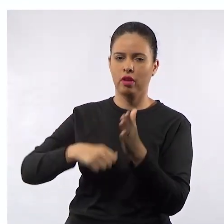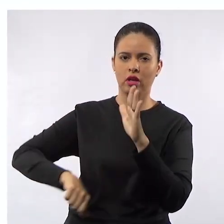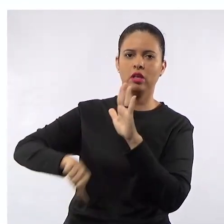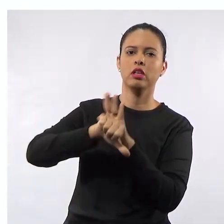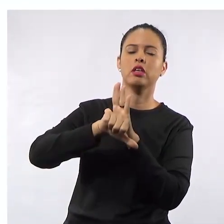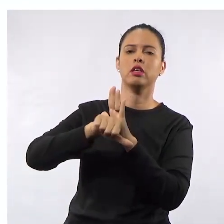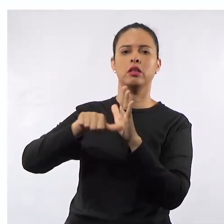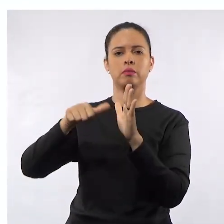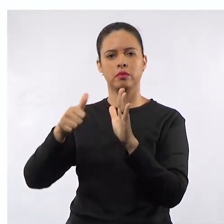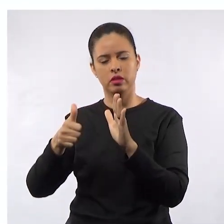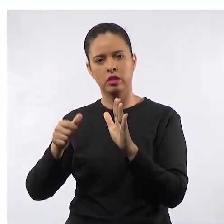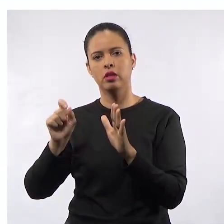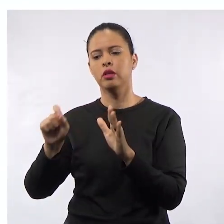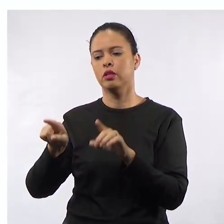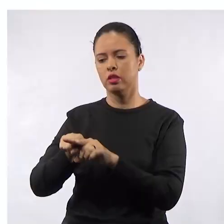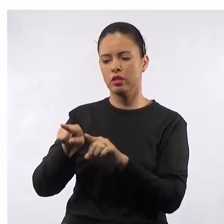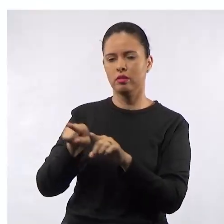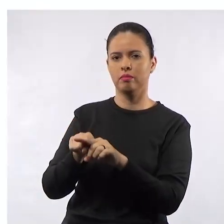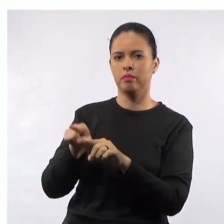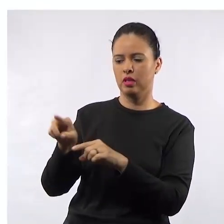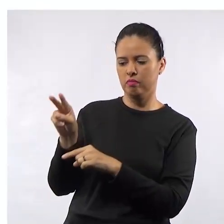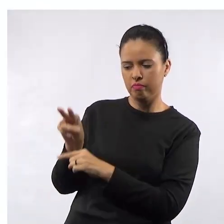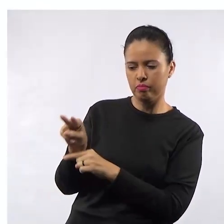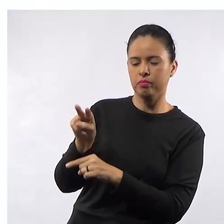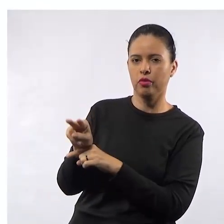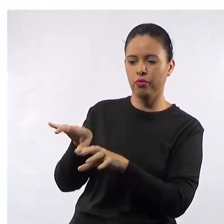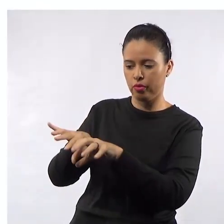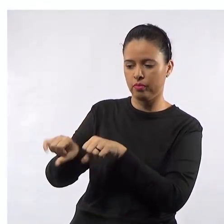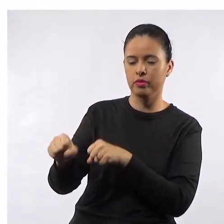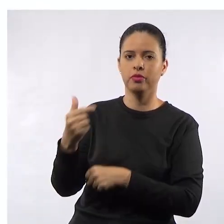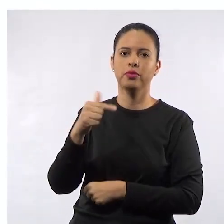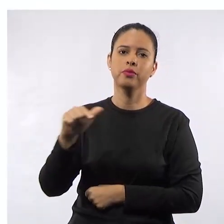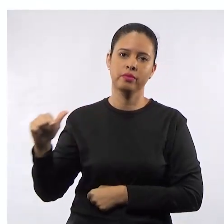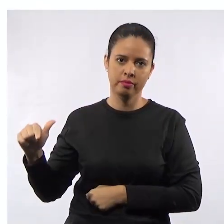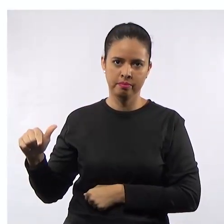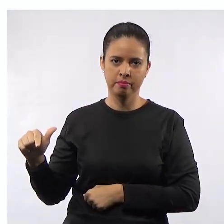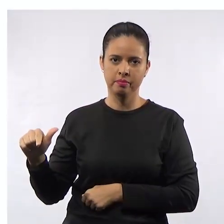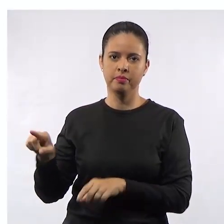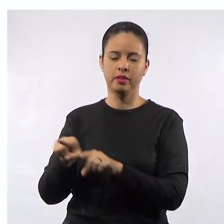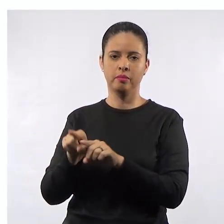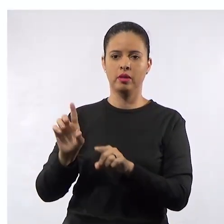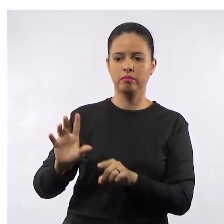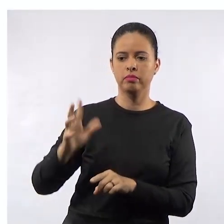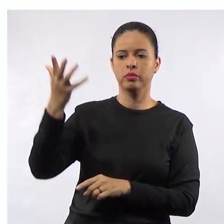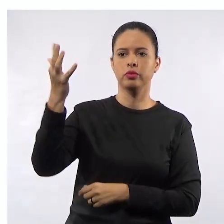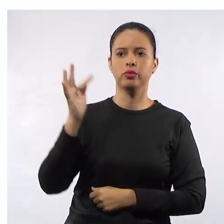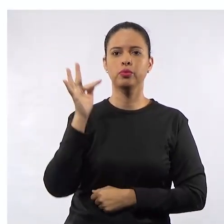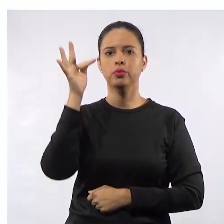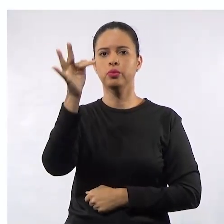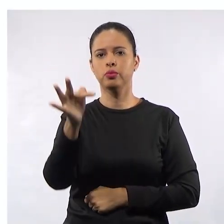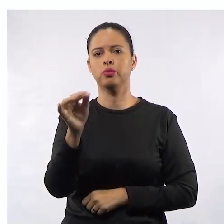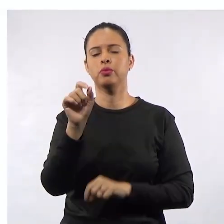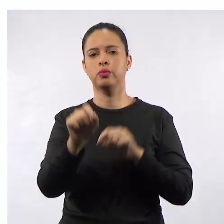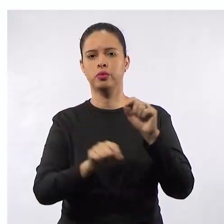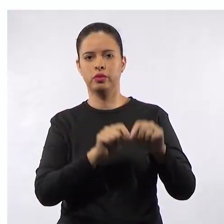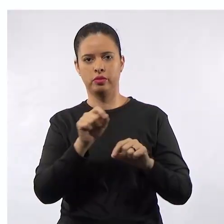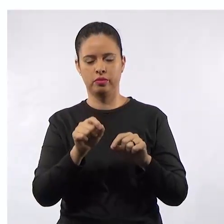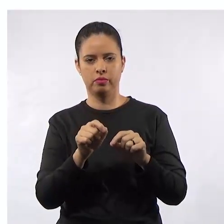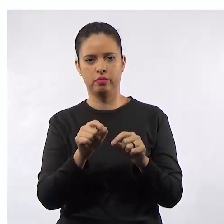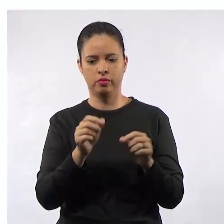grave quando o sócio ocorrer a incapacidade de proveniente ou seja se aconteceu alguma situação futura né